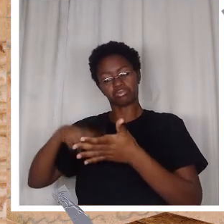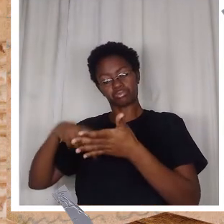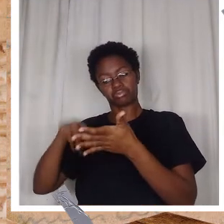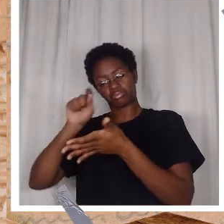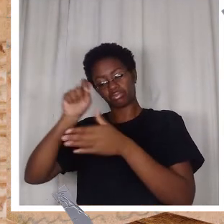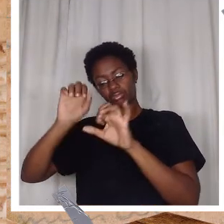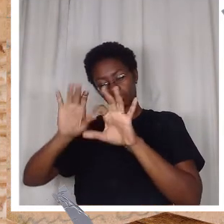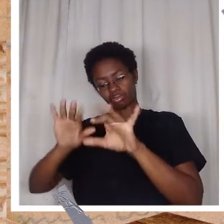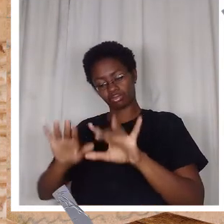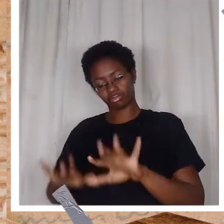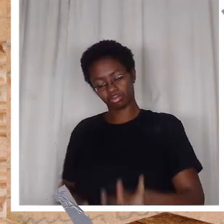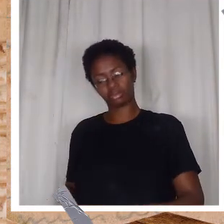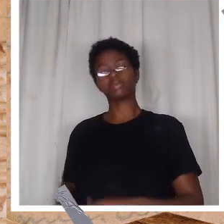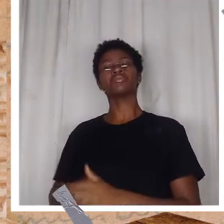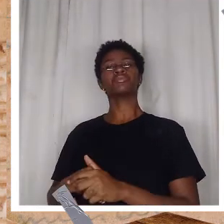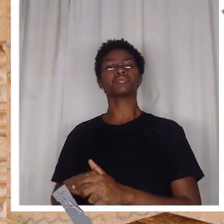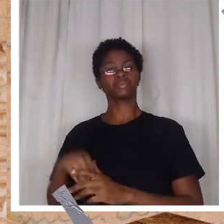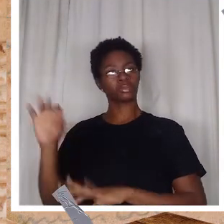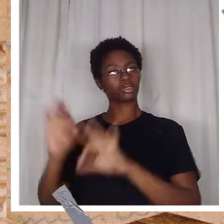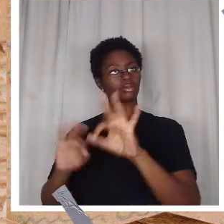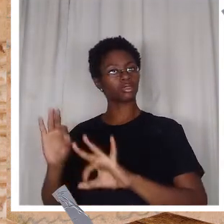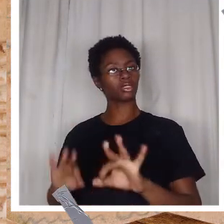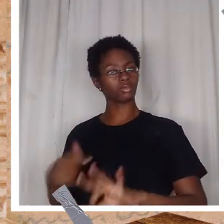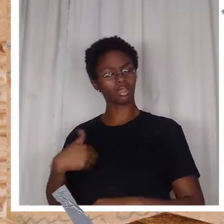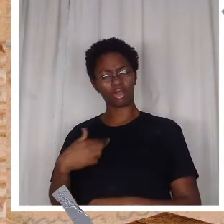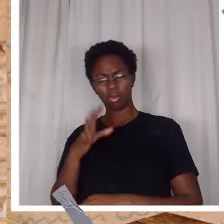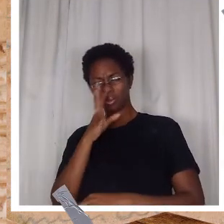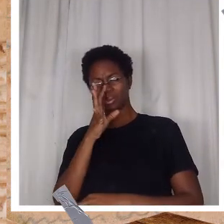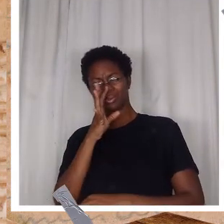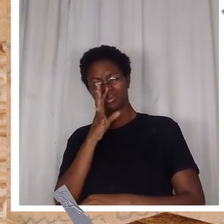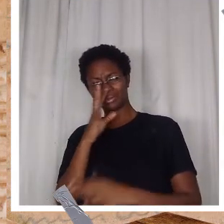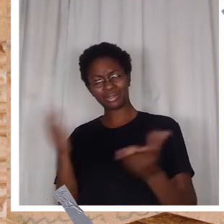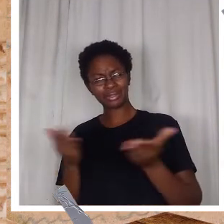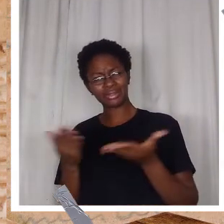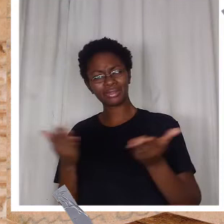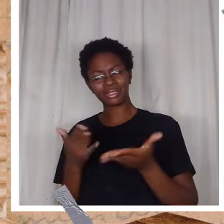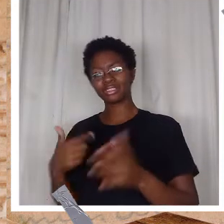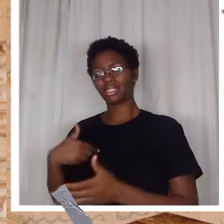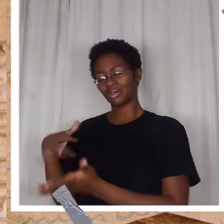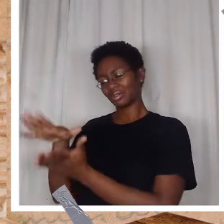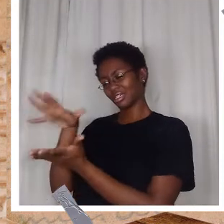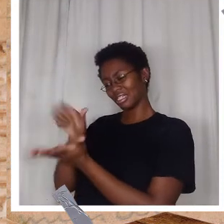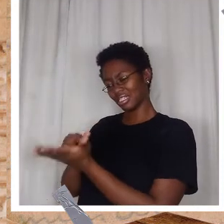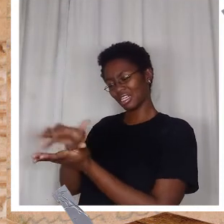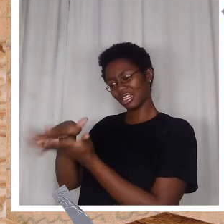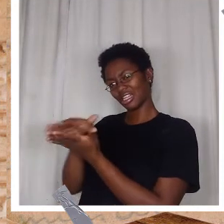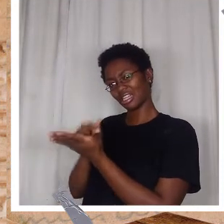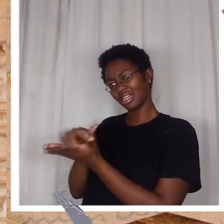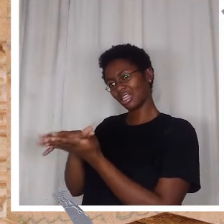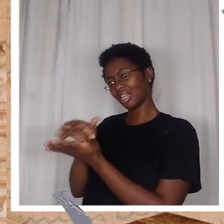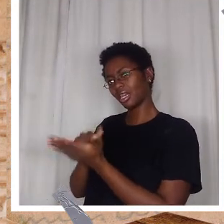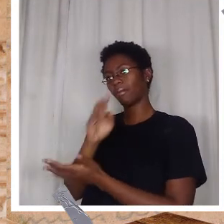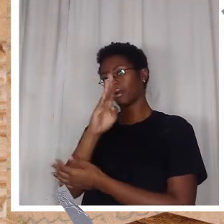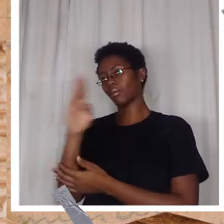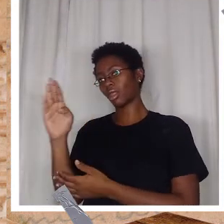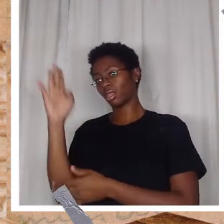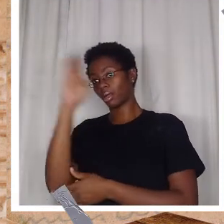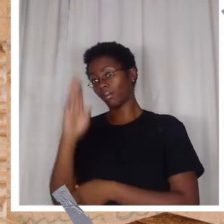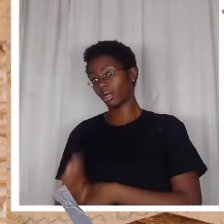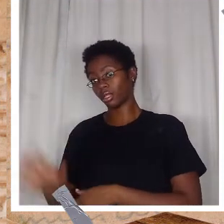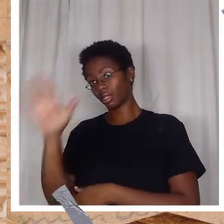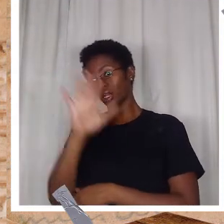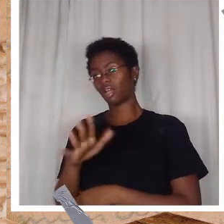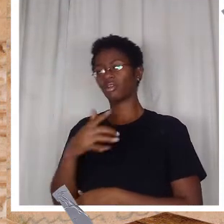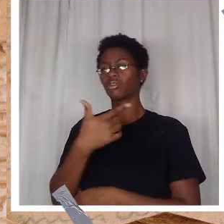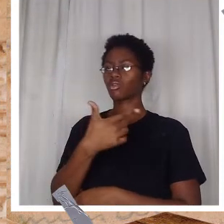Verse. Eu até estava vendo hoje aqui, e registramos ele na Biblioteca Nacional em 2001, 2002. A